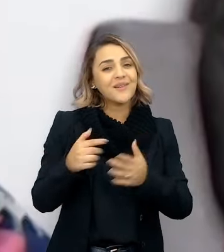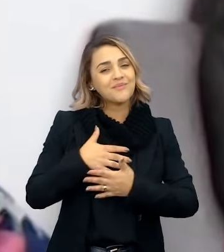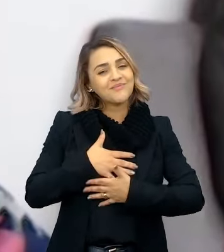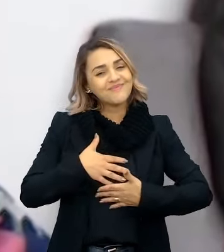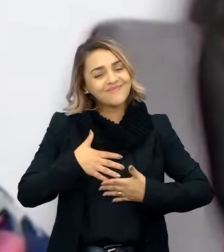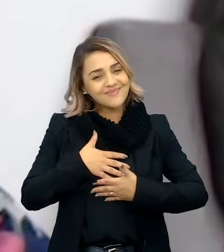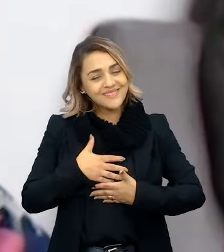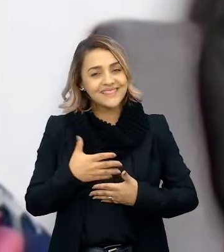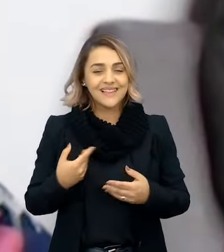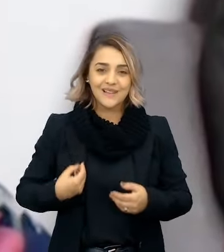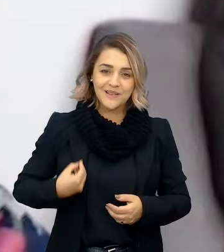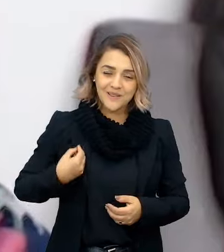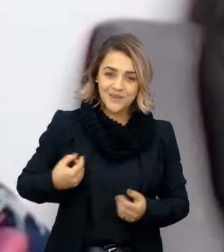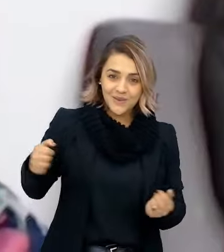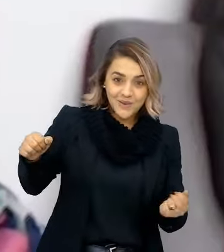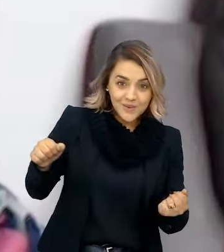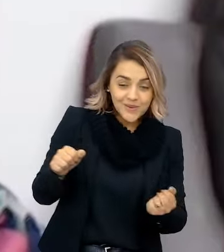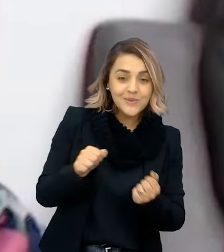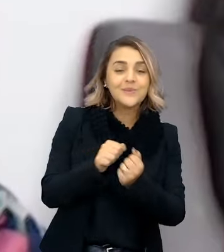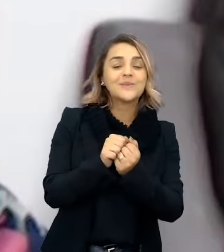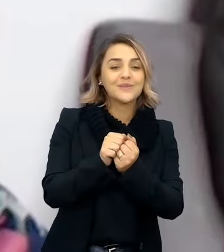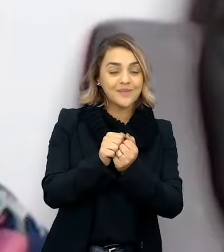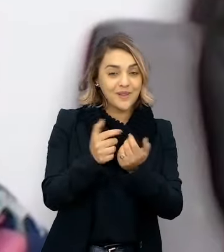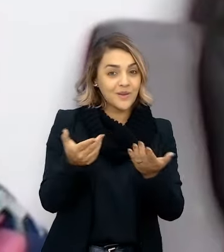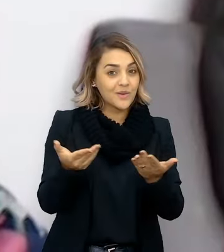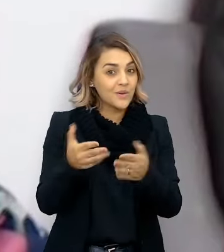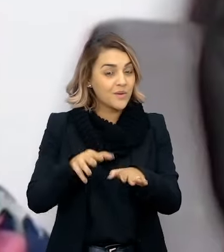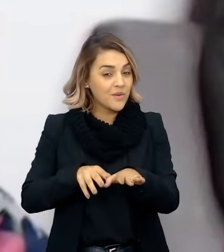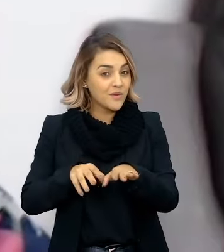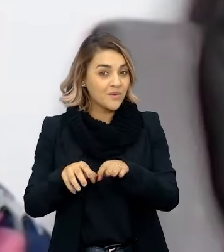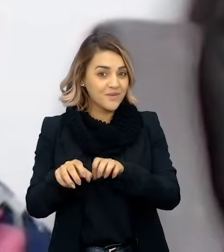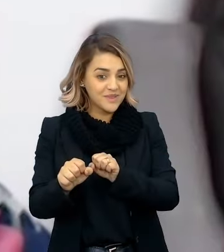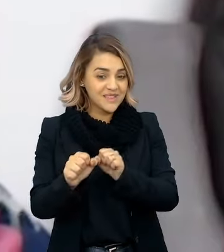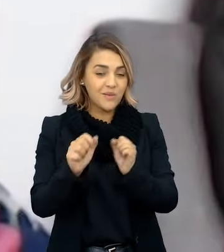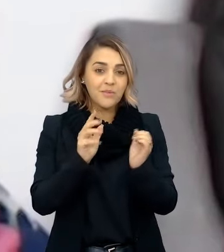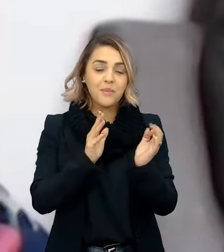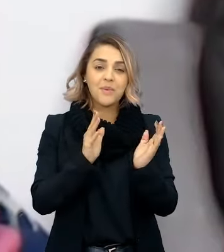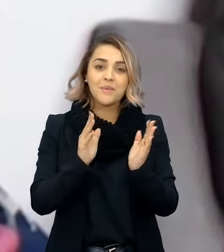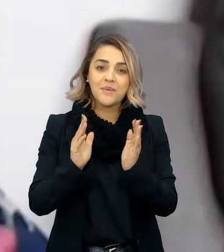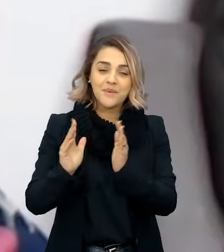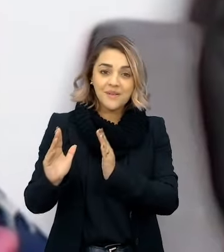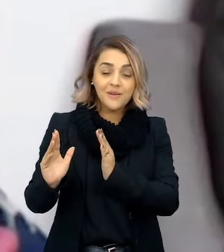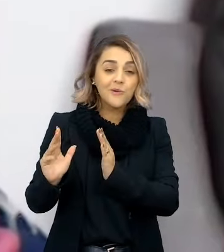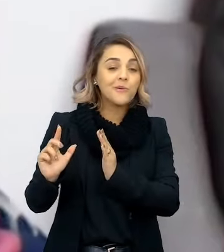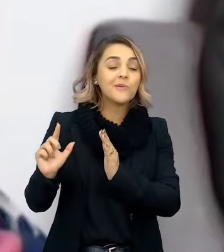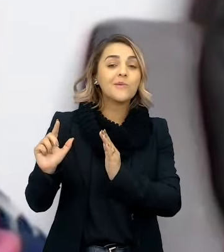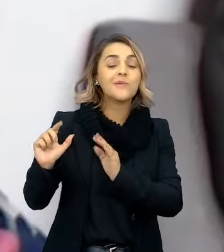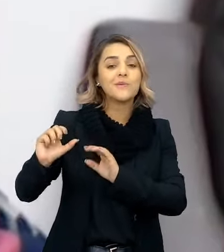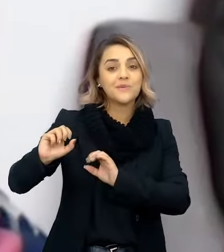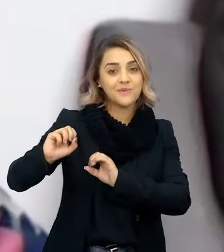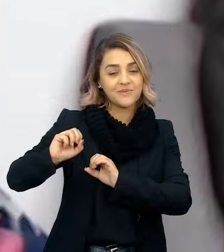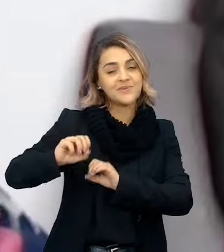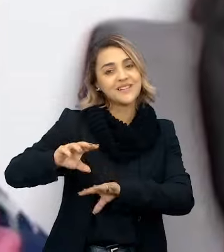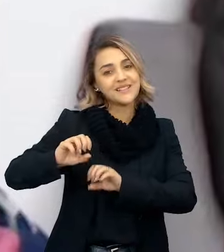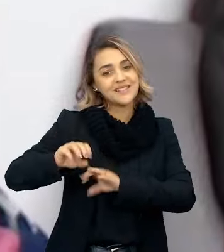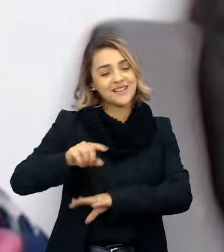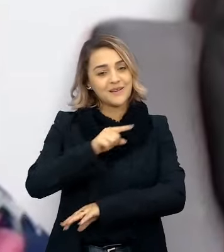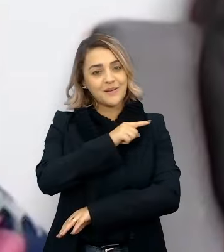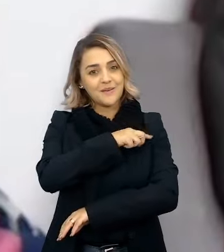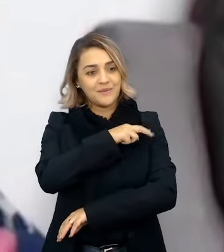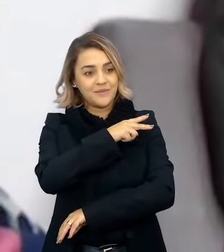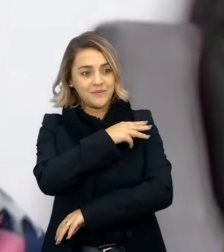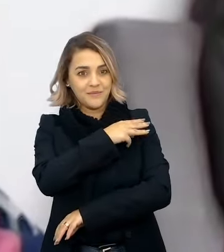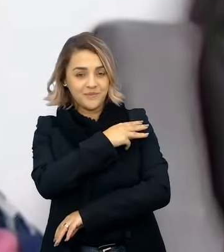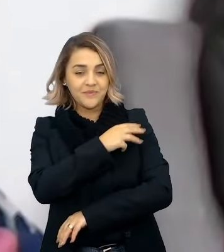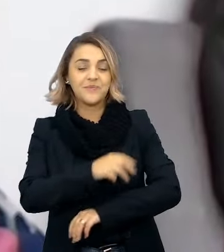com vocês, nessa formação, né, de etapa do ensino médio. O professor